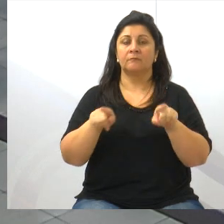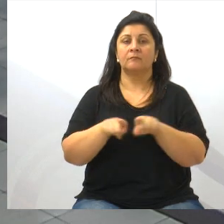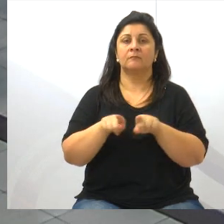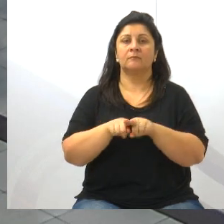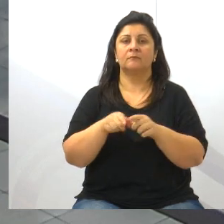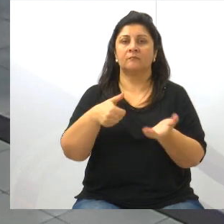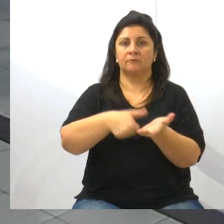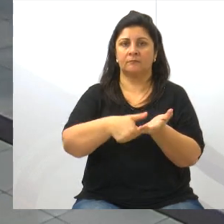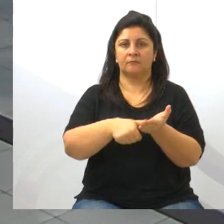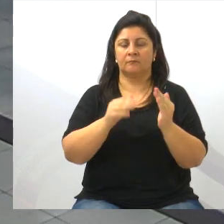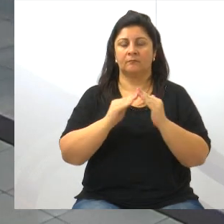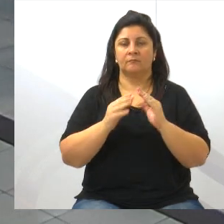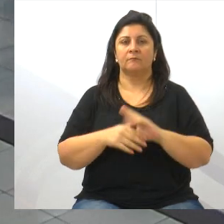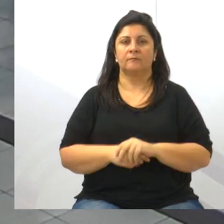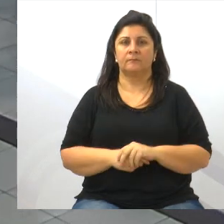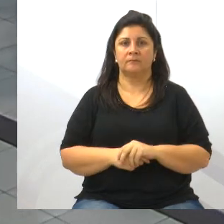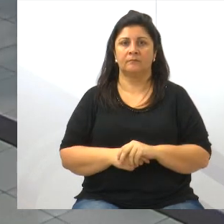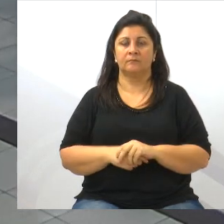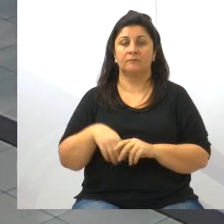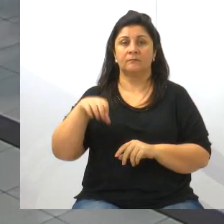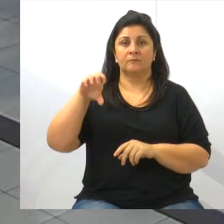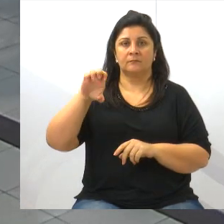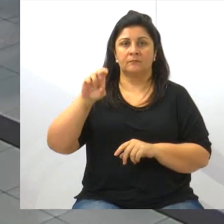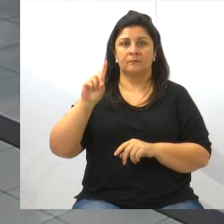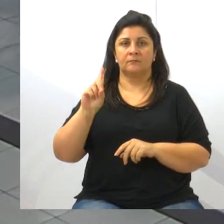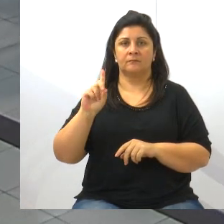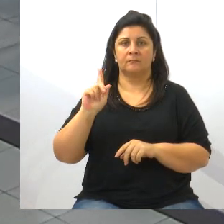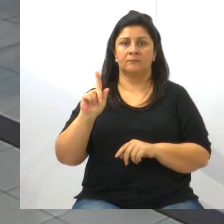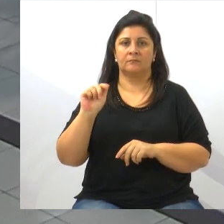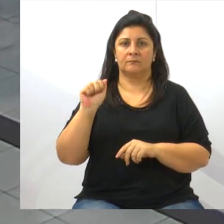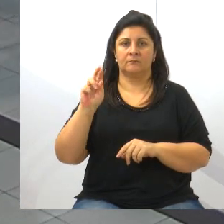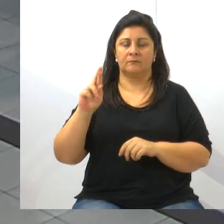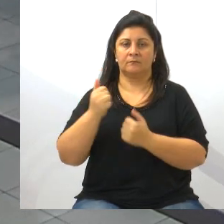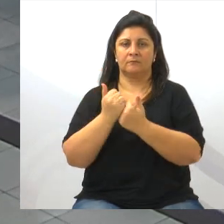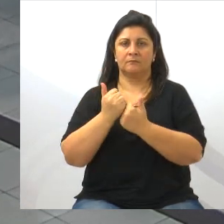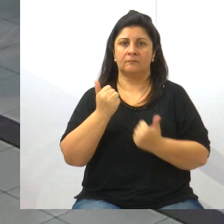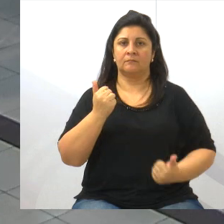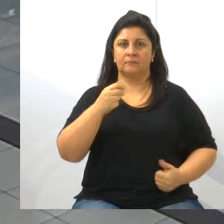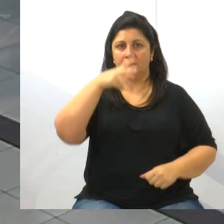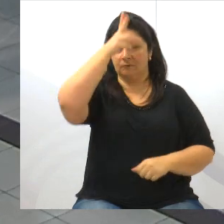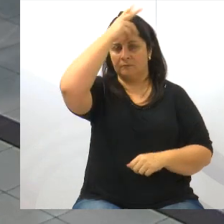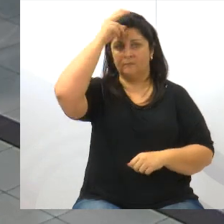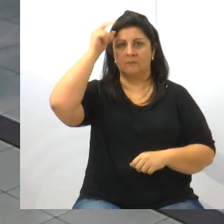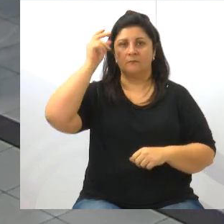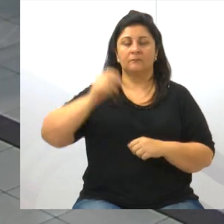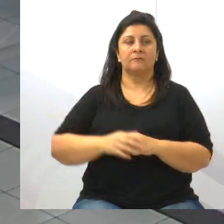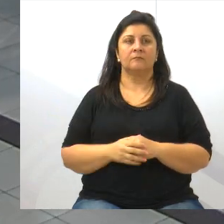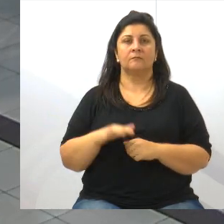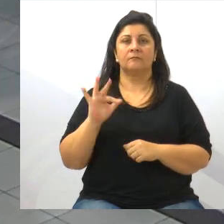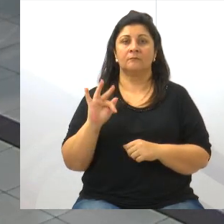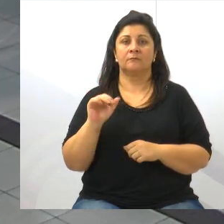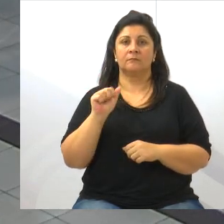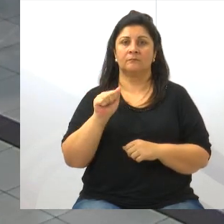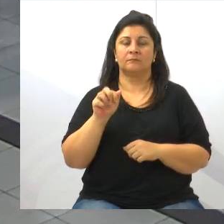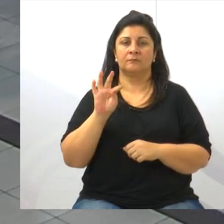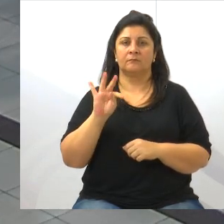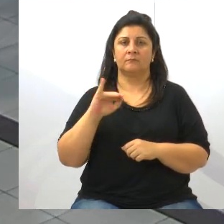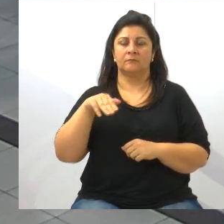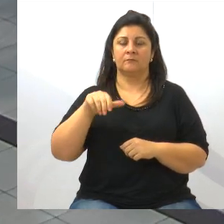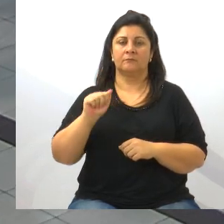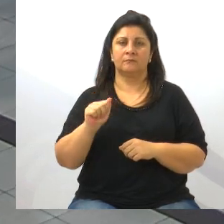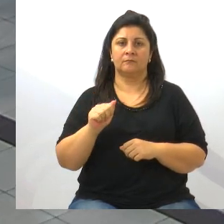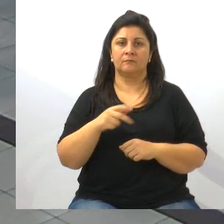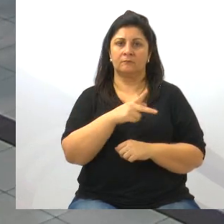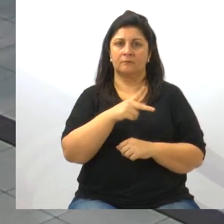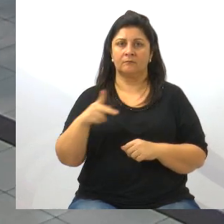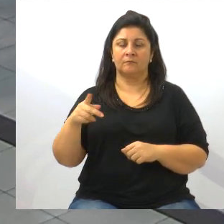do município, Edgar Sazaki, vice-prefeito, Rosa de Fátima Rangel França, presidente da Fundação Prolar de